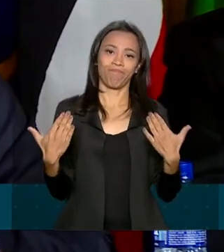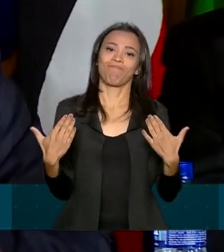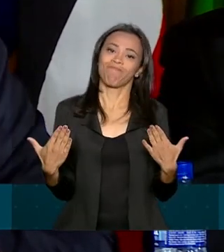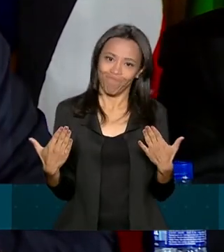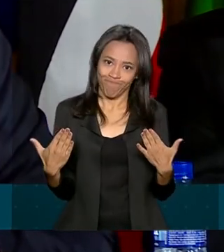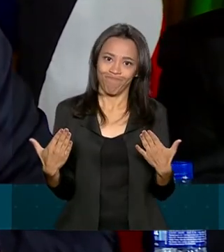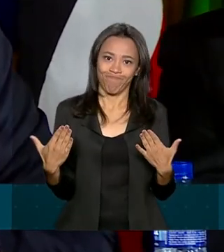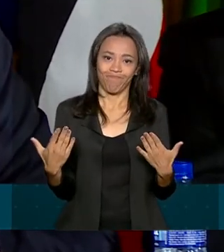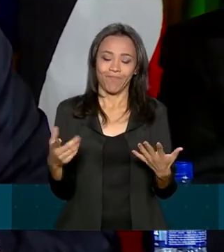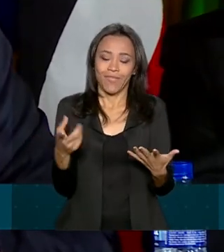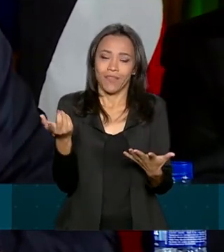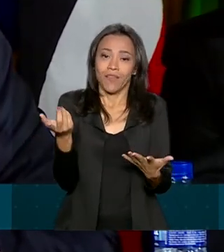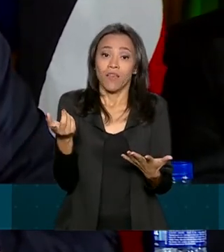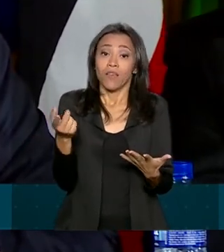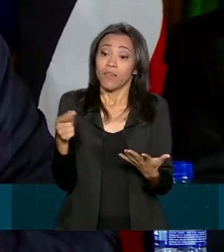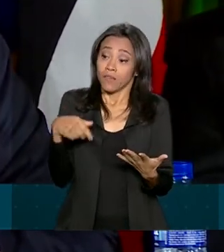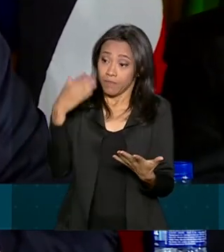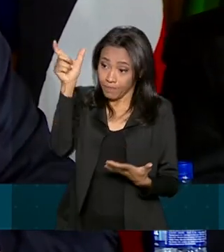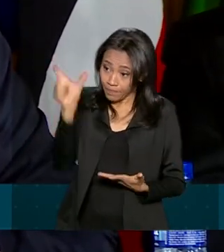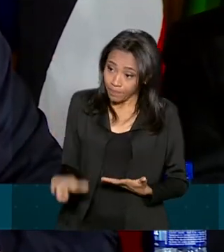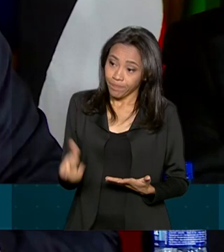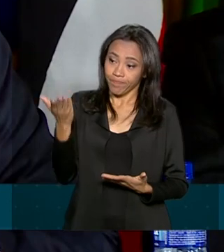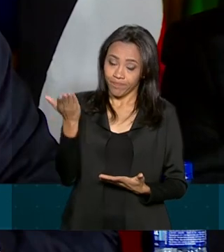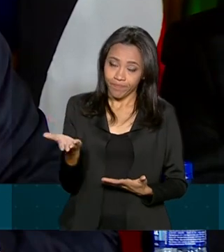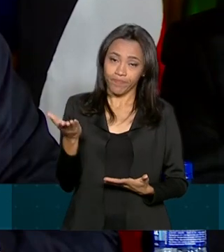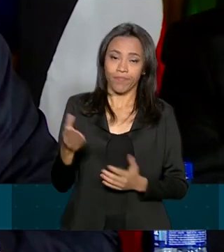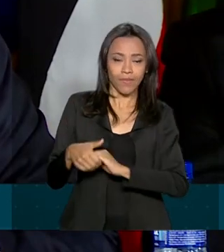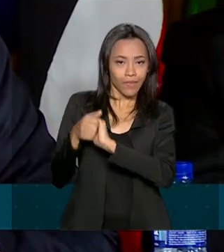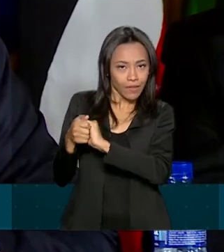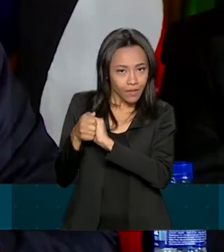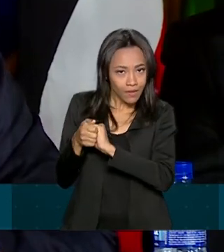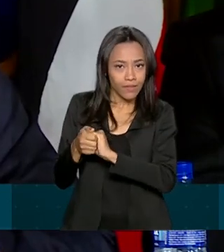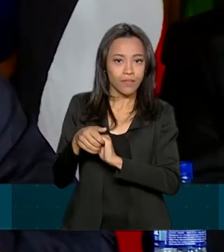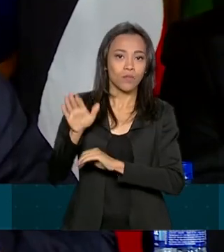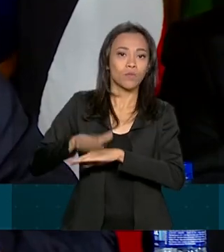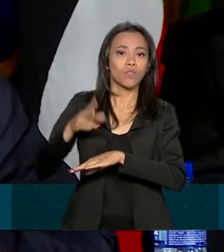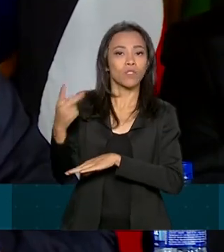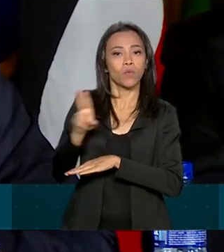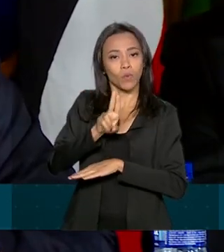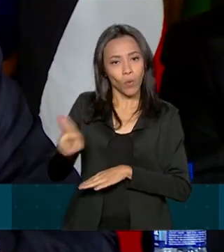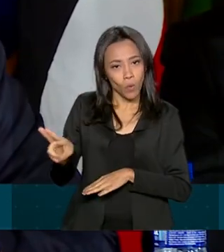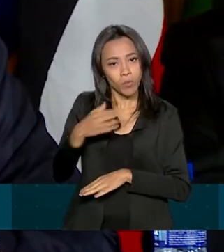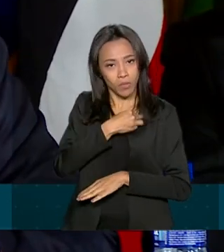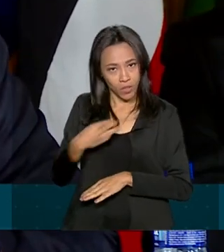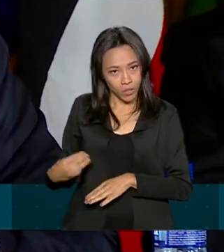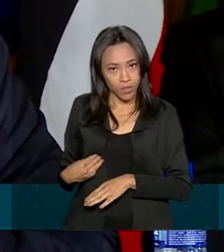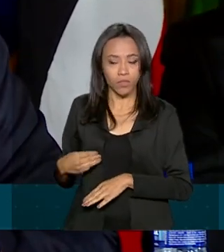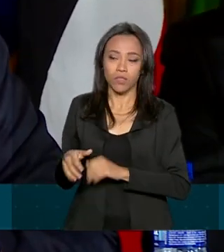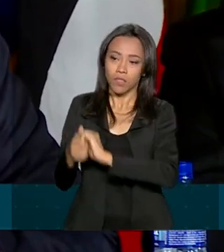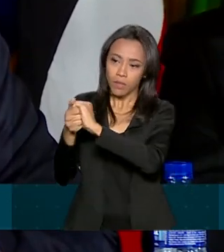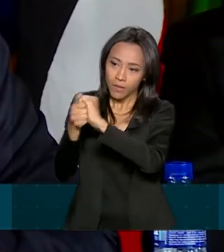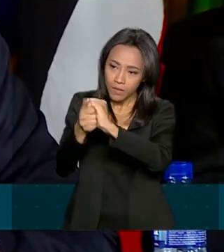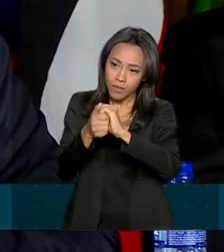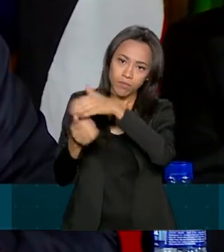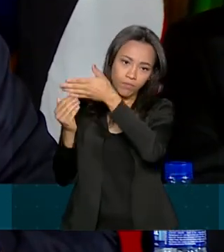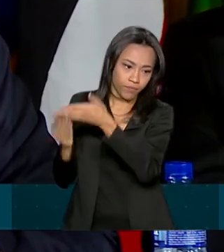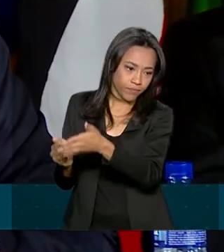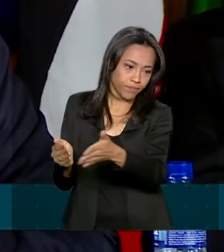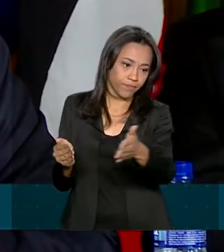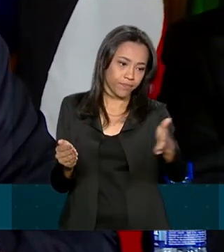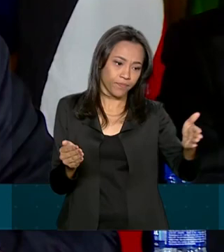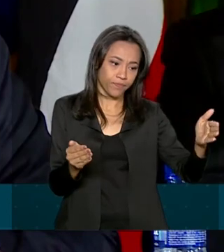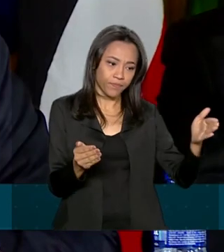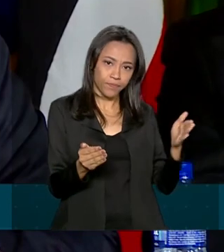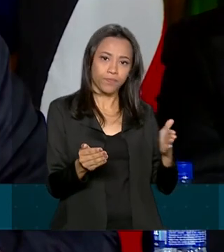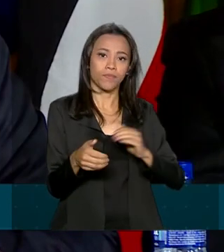Prezado Gustavo Canuto, saúdo os demais ministros em nome dele, com toda certeza o senhor é um dos mais importantes